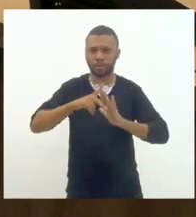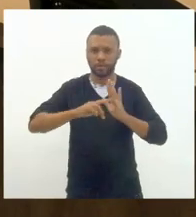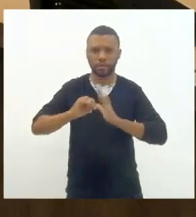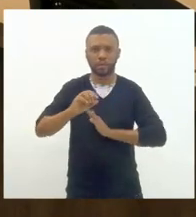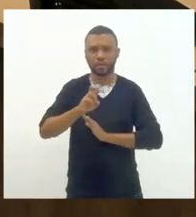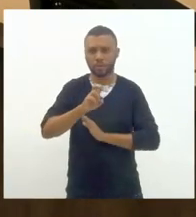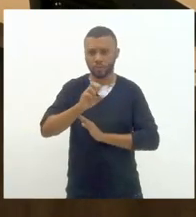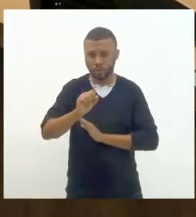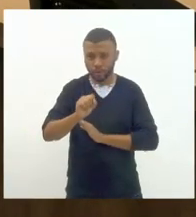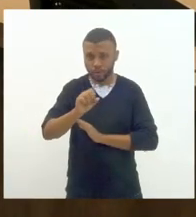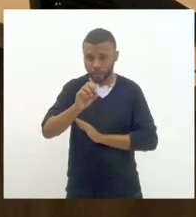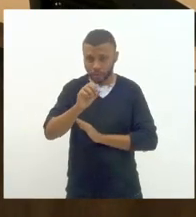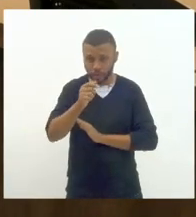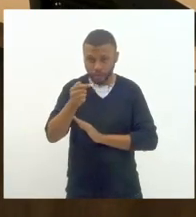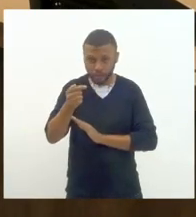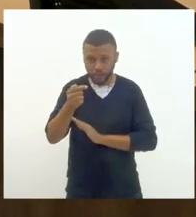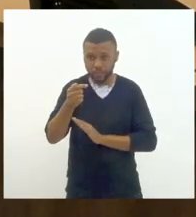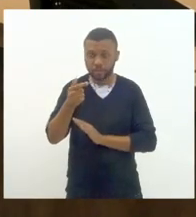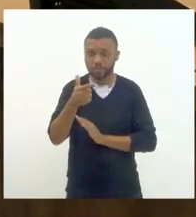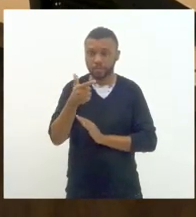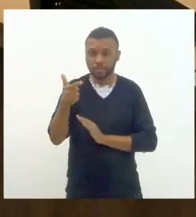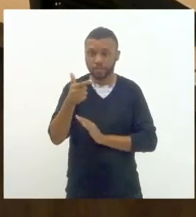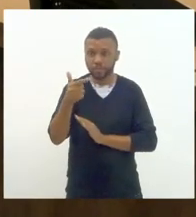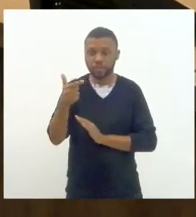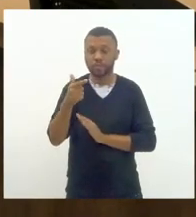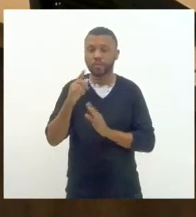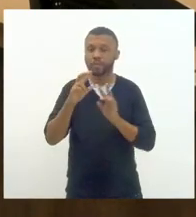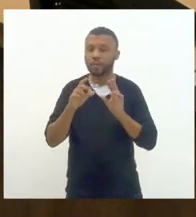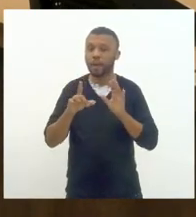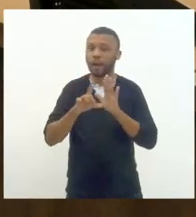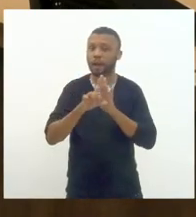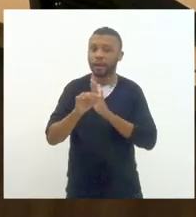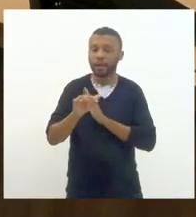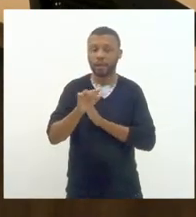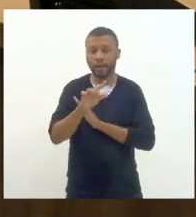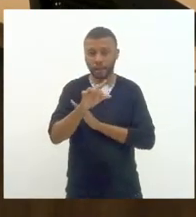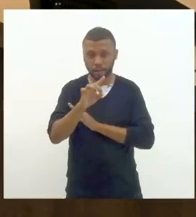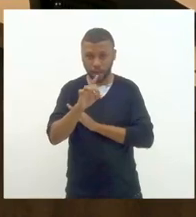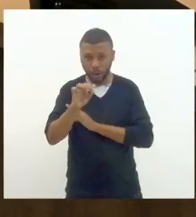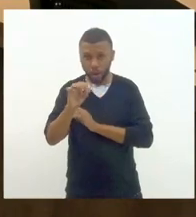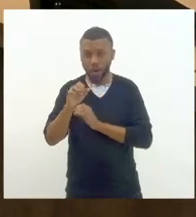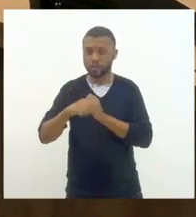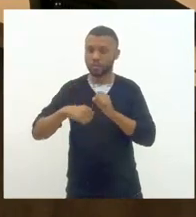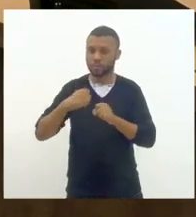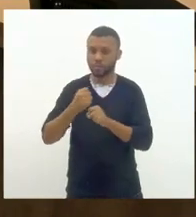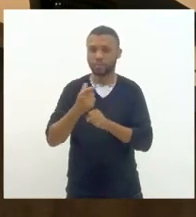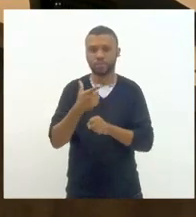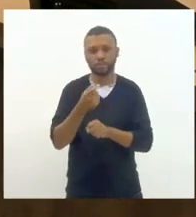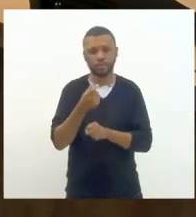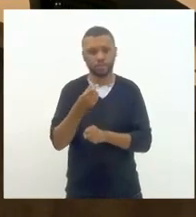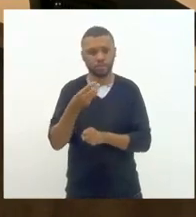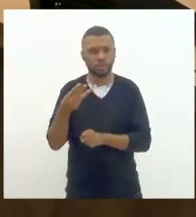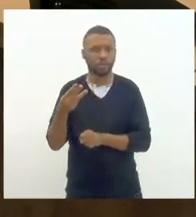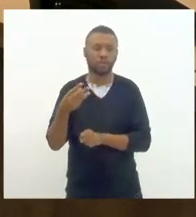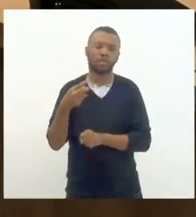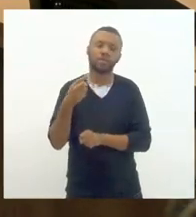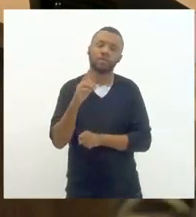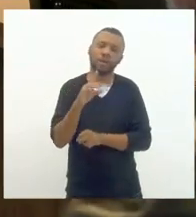lei 5807 de 2022 sobre a lei do orçamento anual de 2023, afinal de contas...